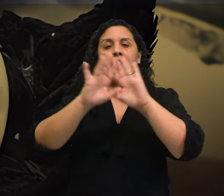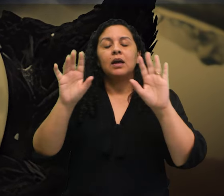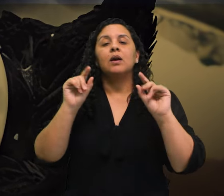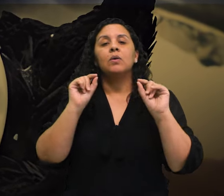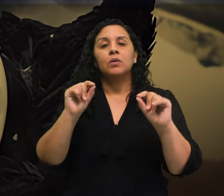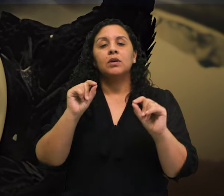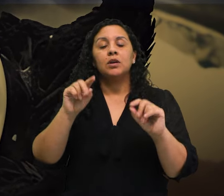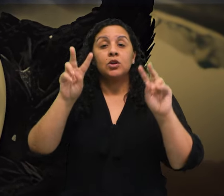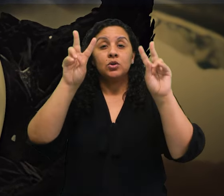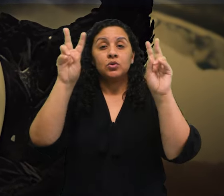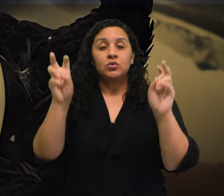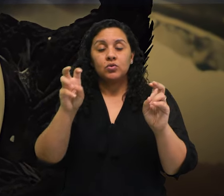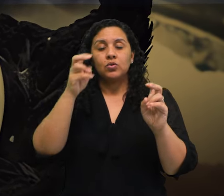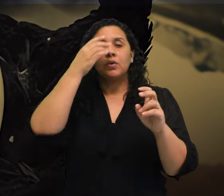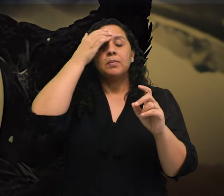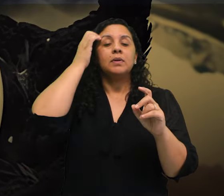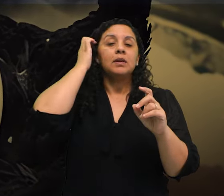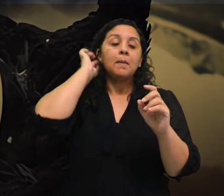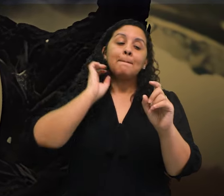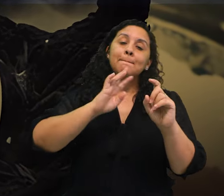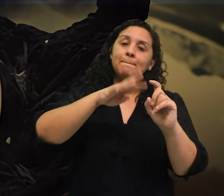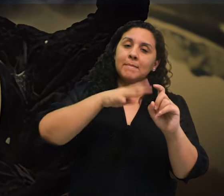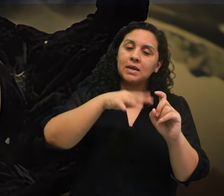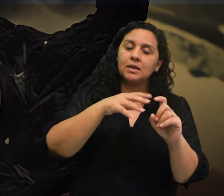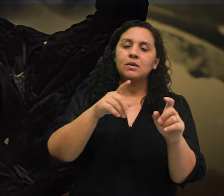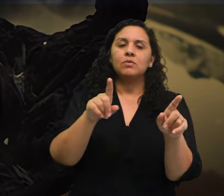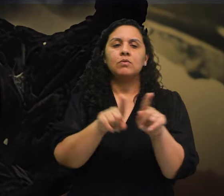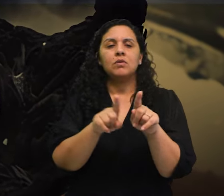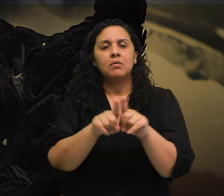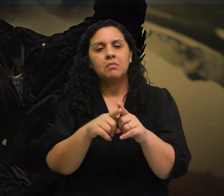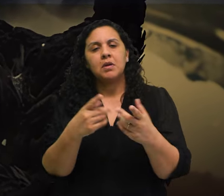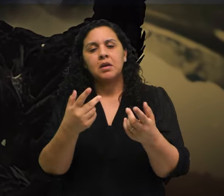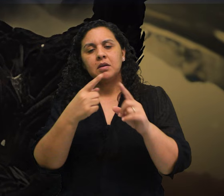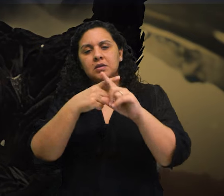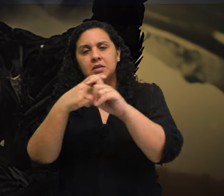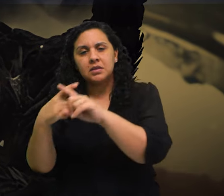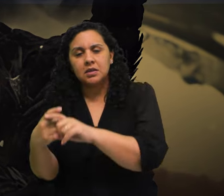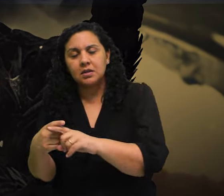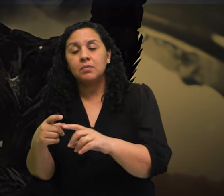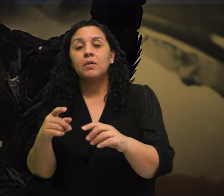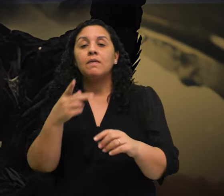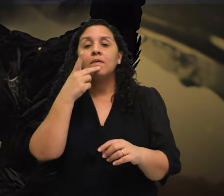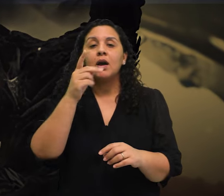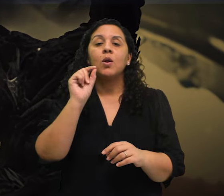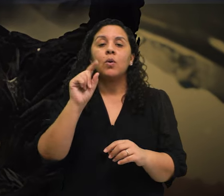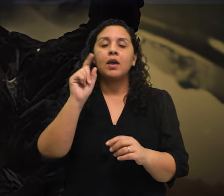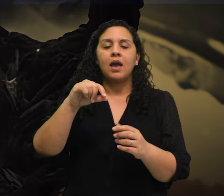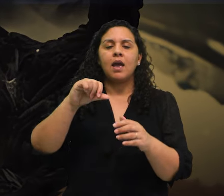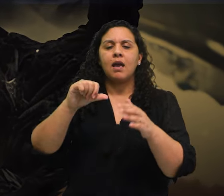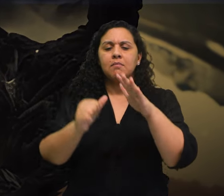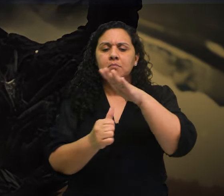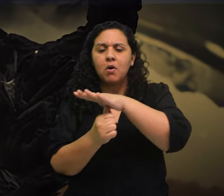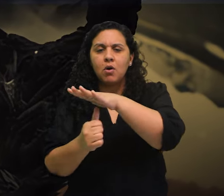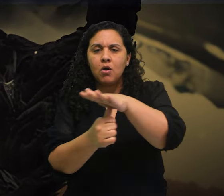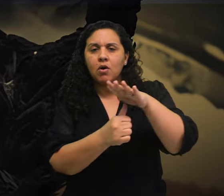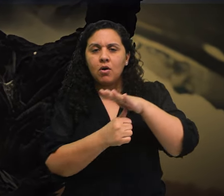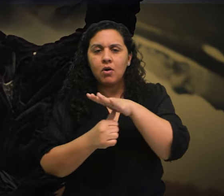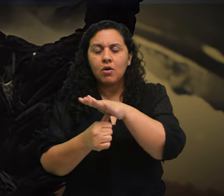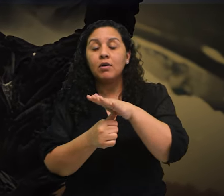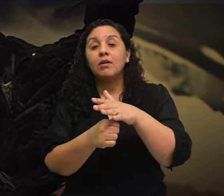gente fala de símbolo, de mitos e de arquétipos, a gente está sempre falando de polaridades,